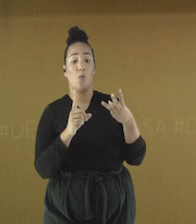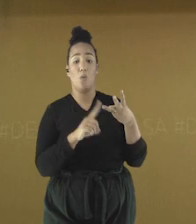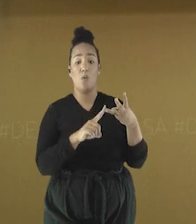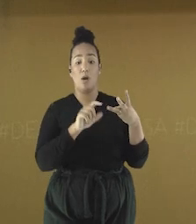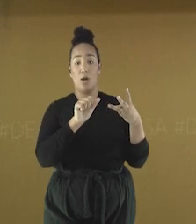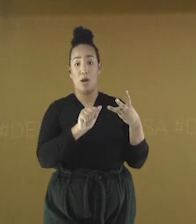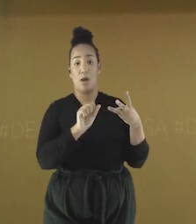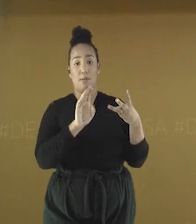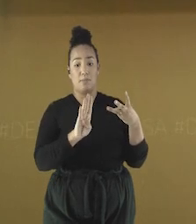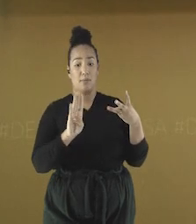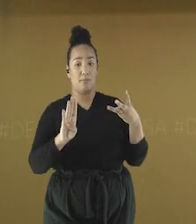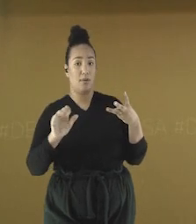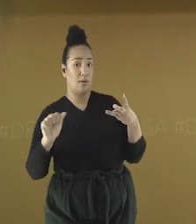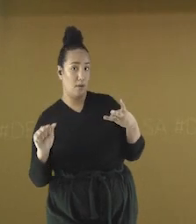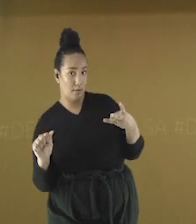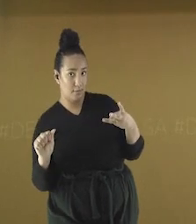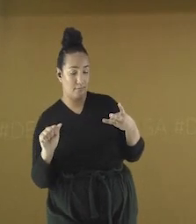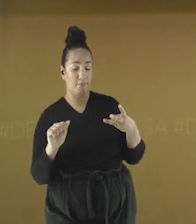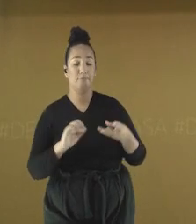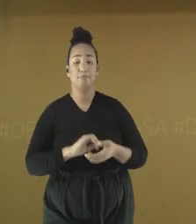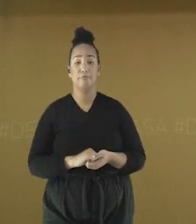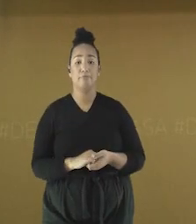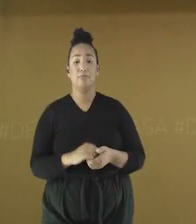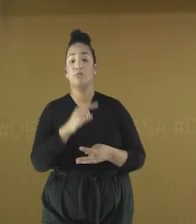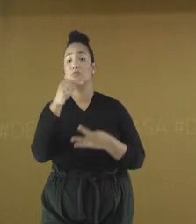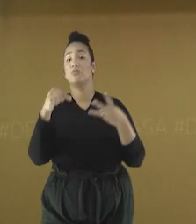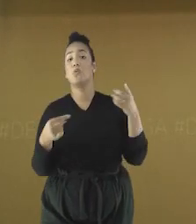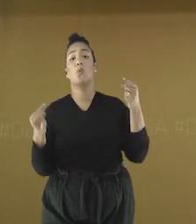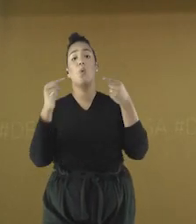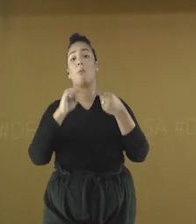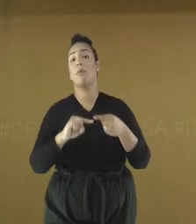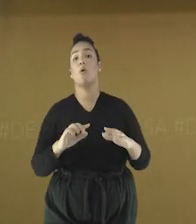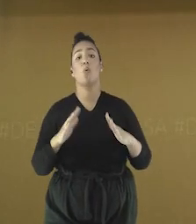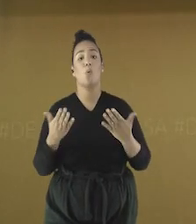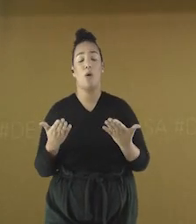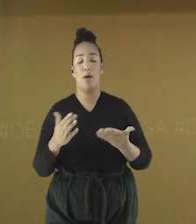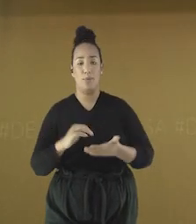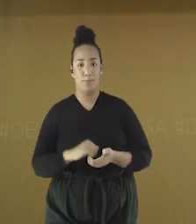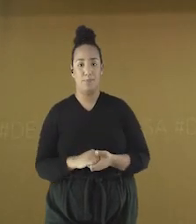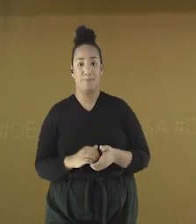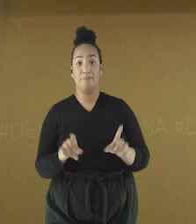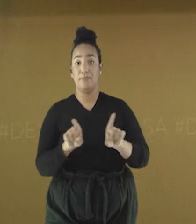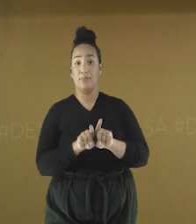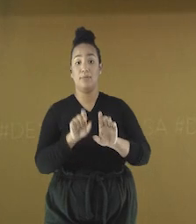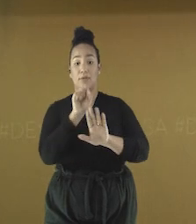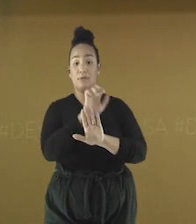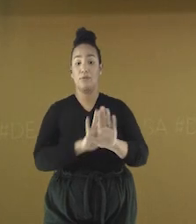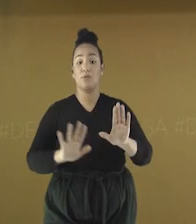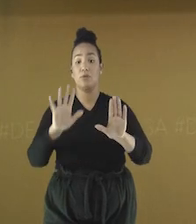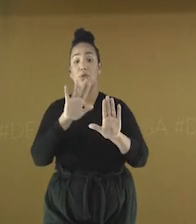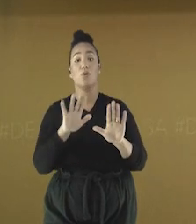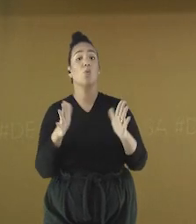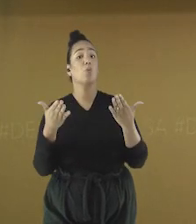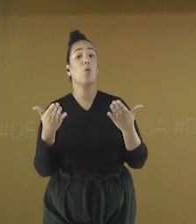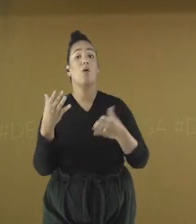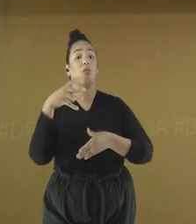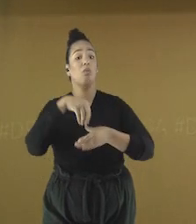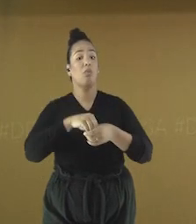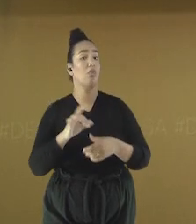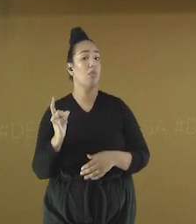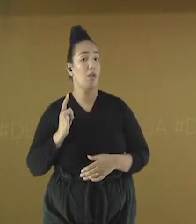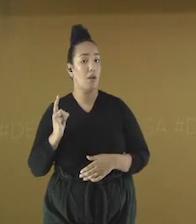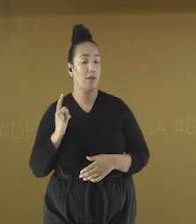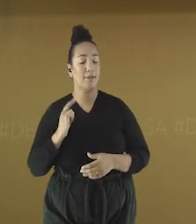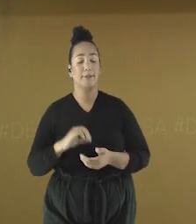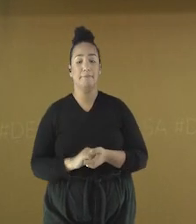interpoladas ABBA. E, por fim, qual é a figura de linguagem presente nesse trecho? Depois